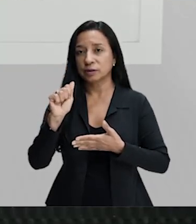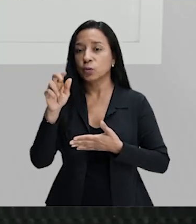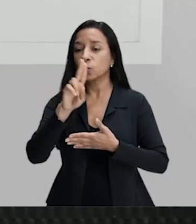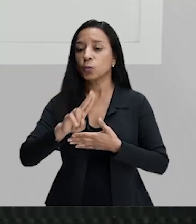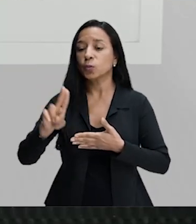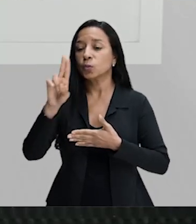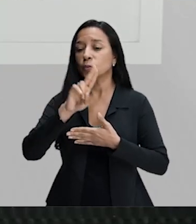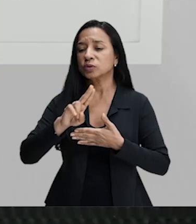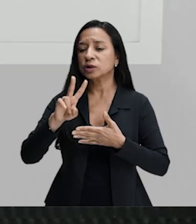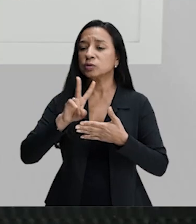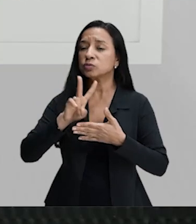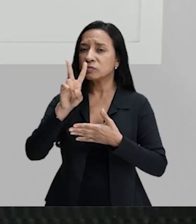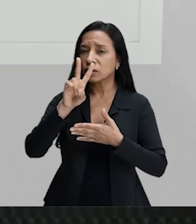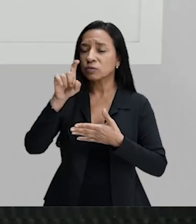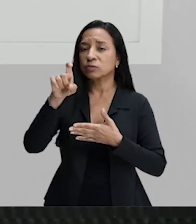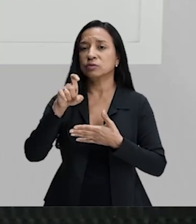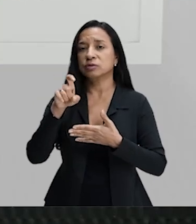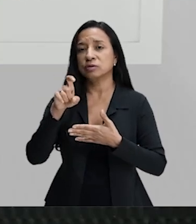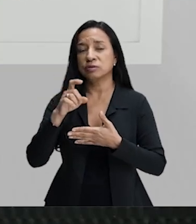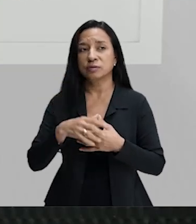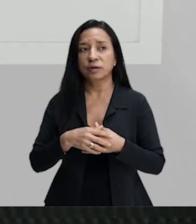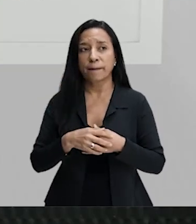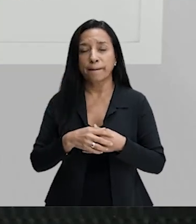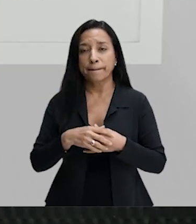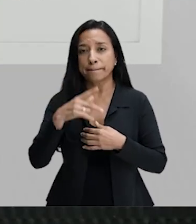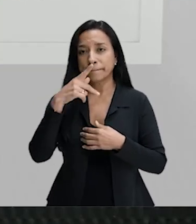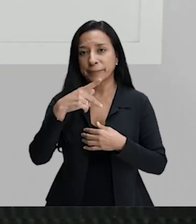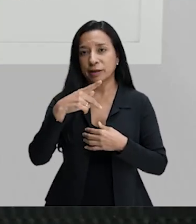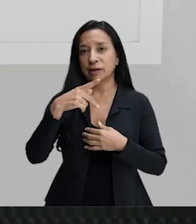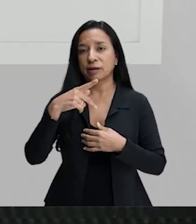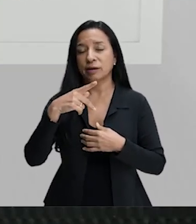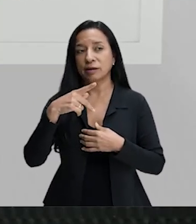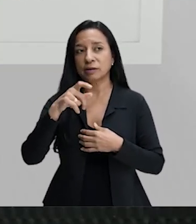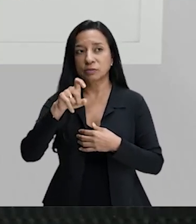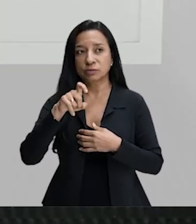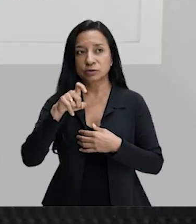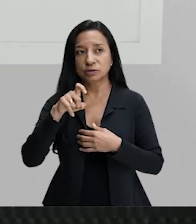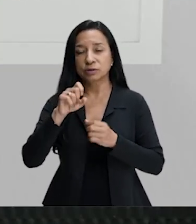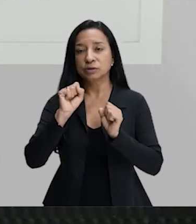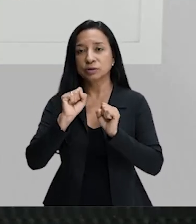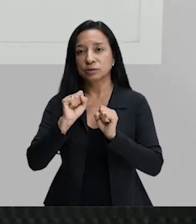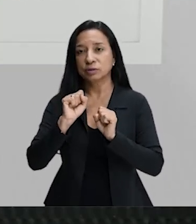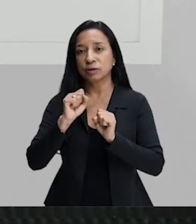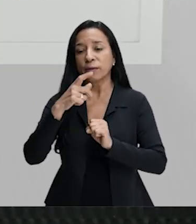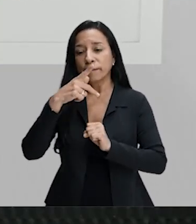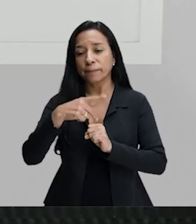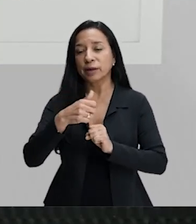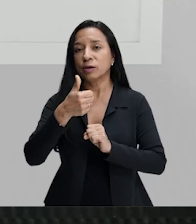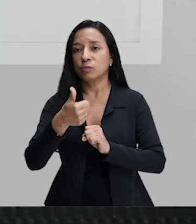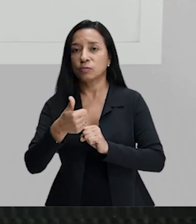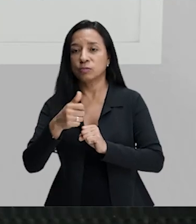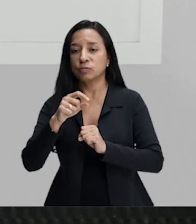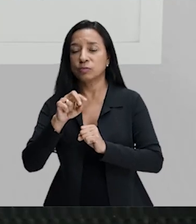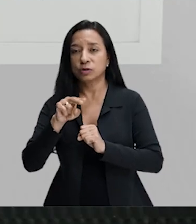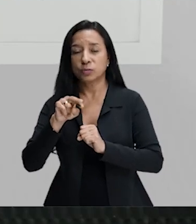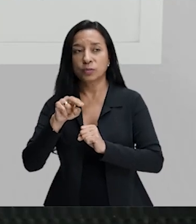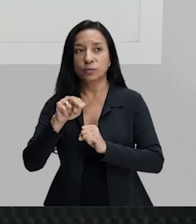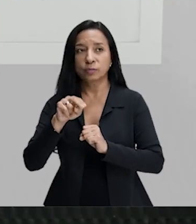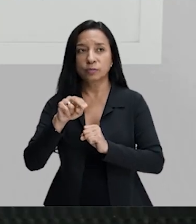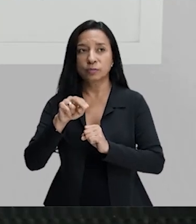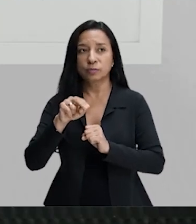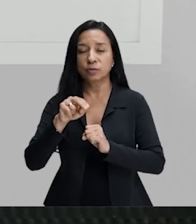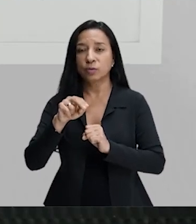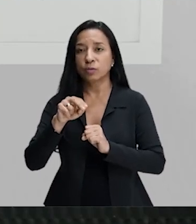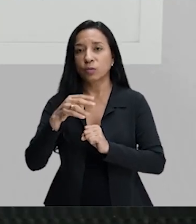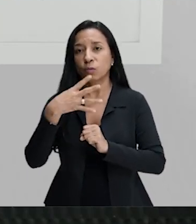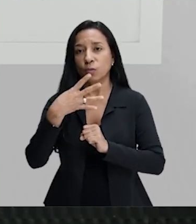por exemplo, esse polinômio P1x, você pode escrever da forma 4, que multiplica